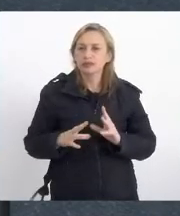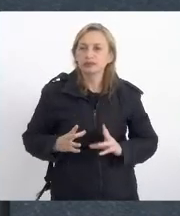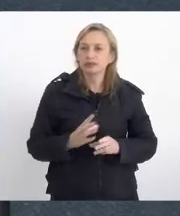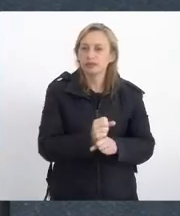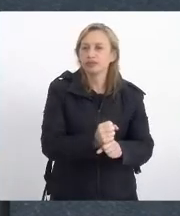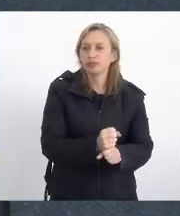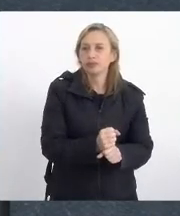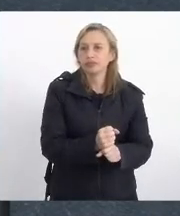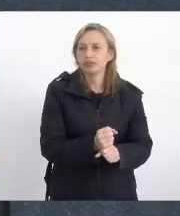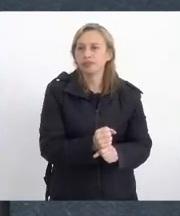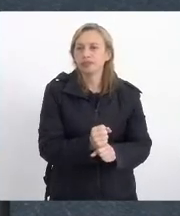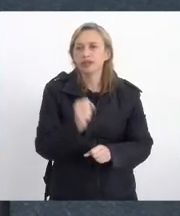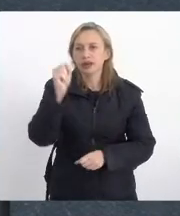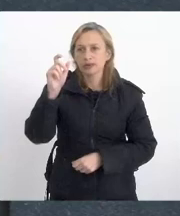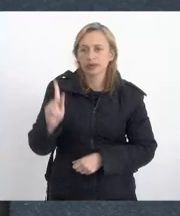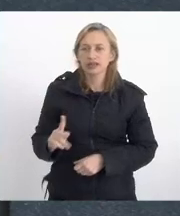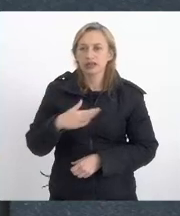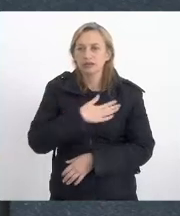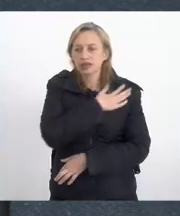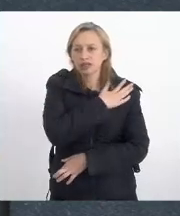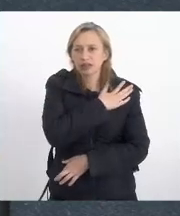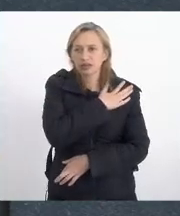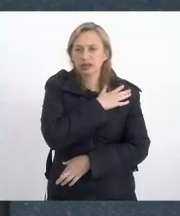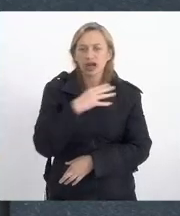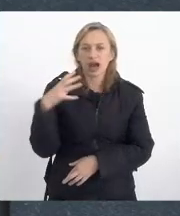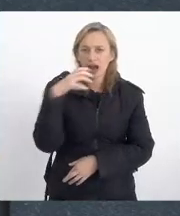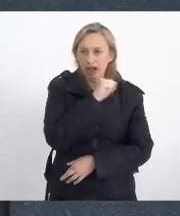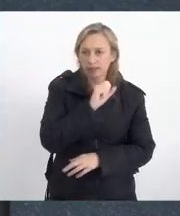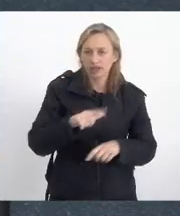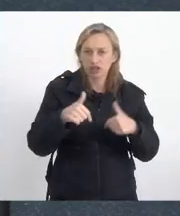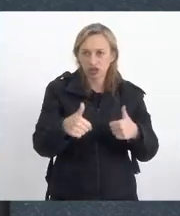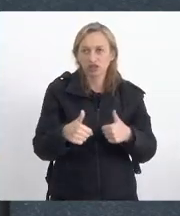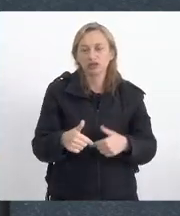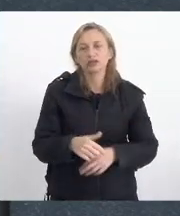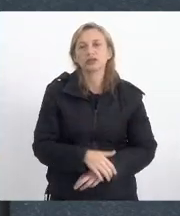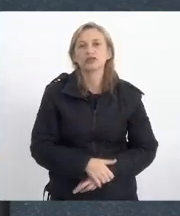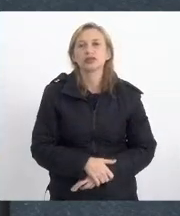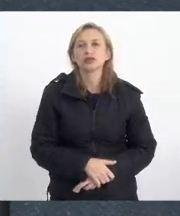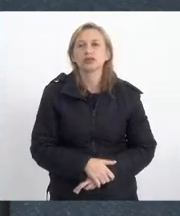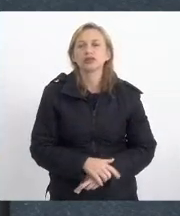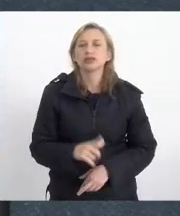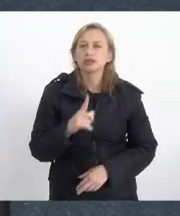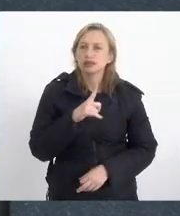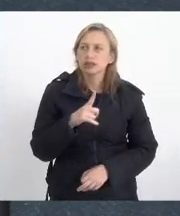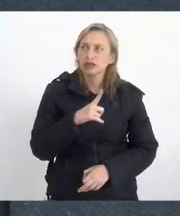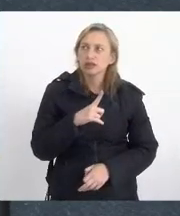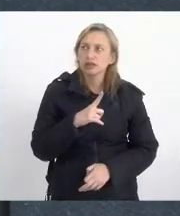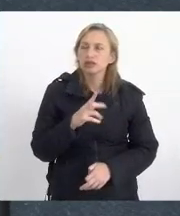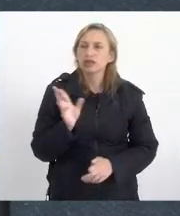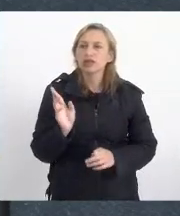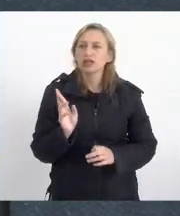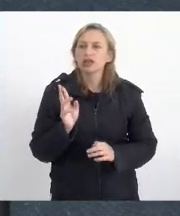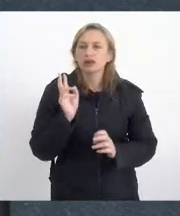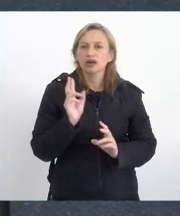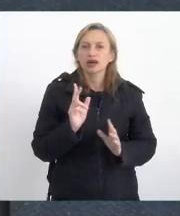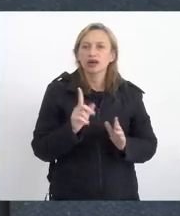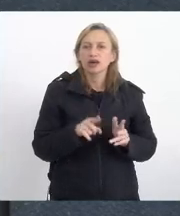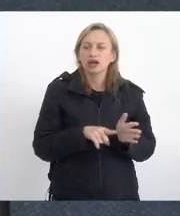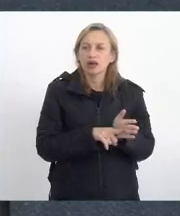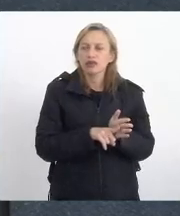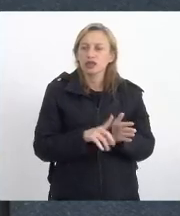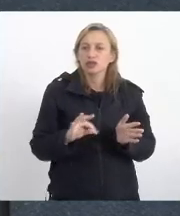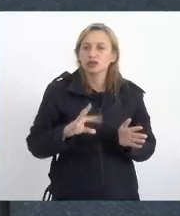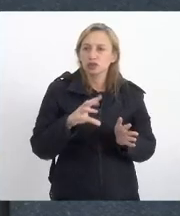pensão militar com aplicação imediata, e de fato foi. Nós temos a revisão desse cálculo, desses